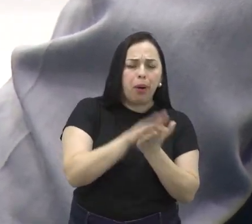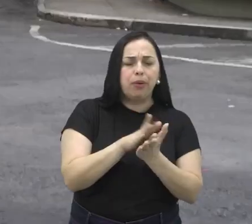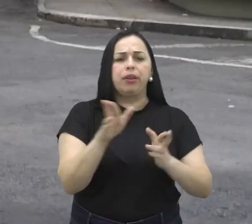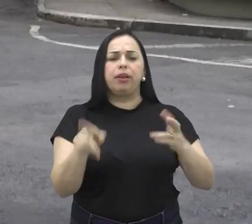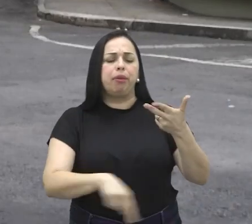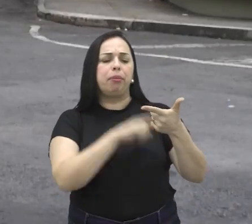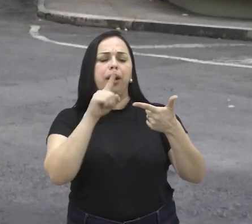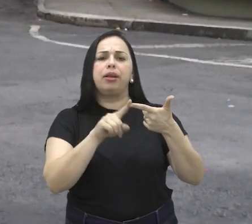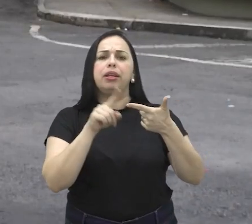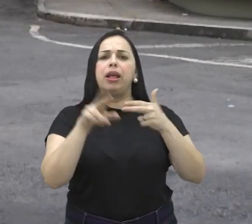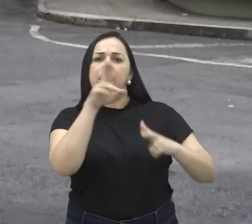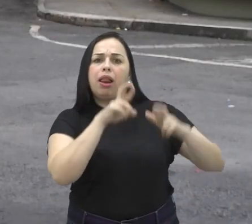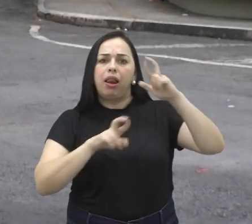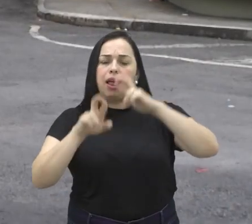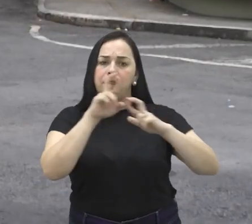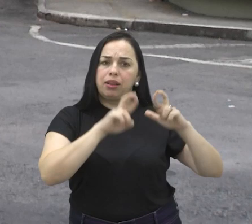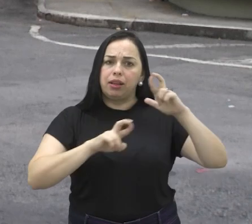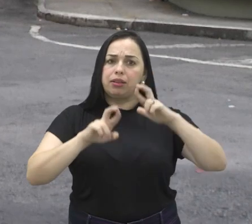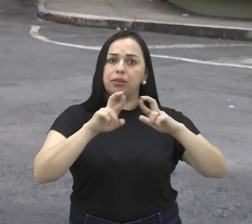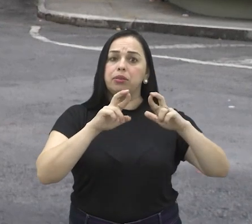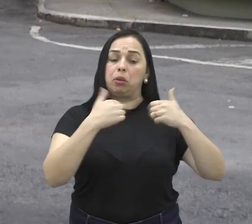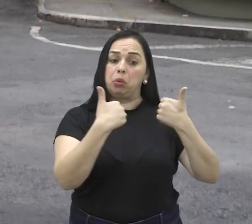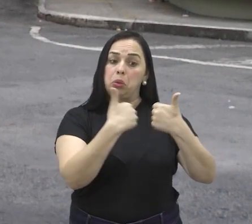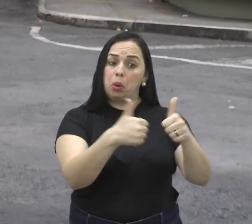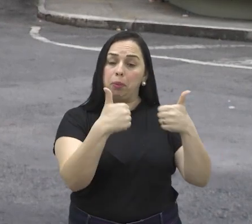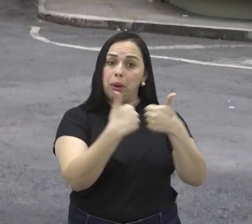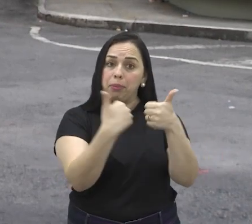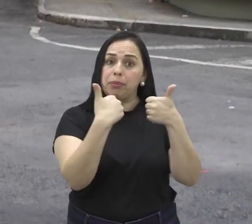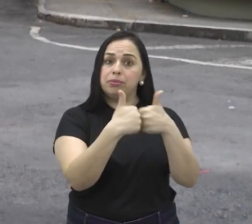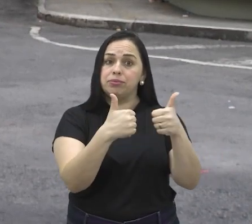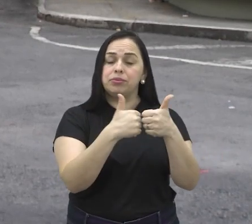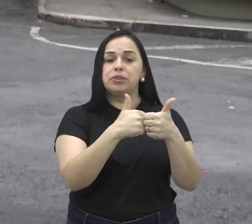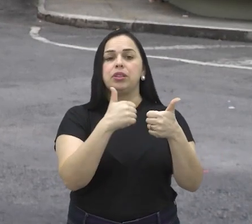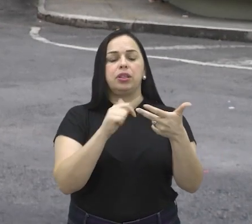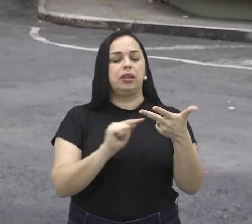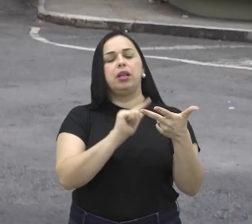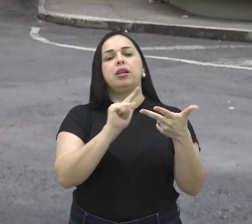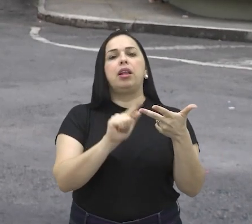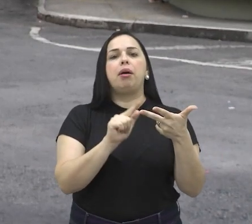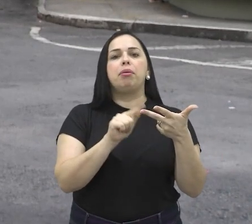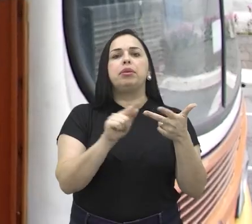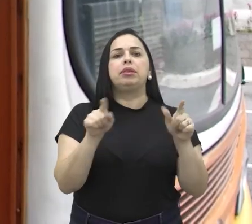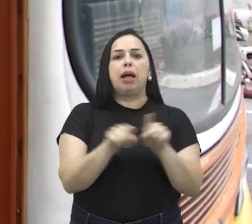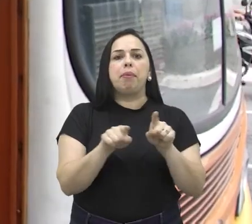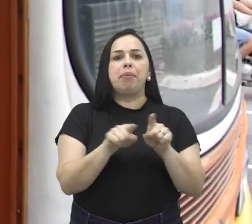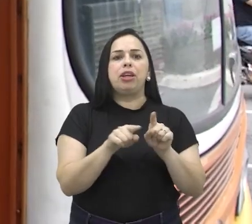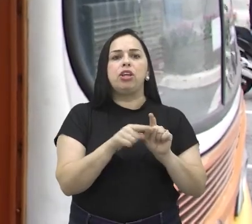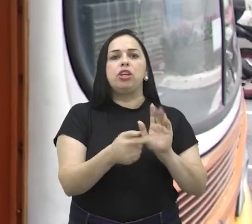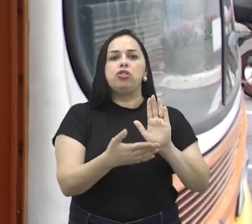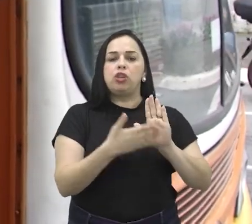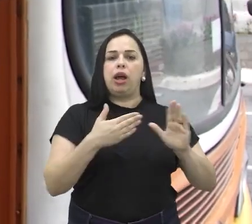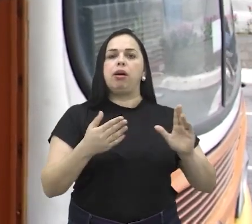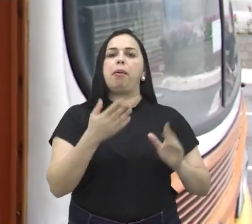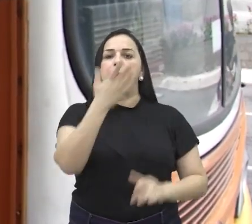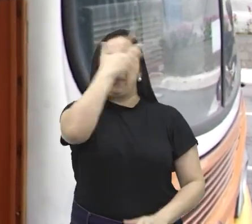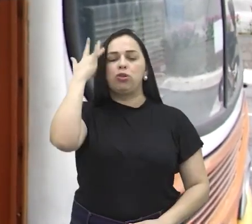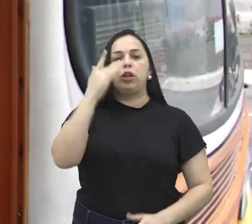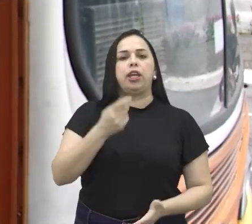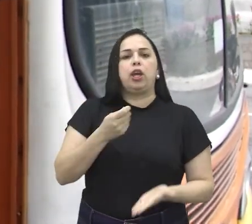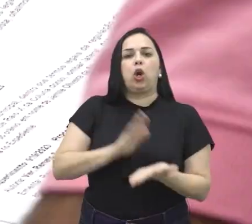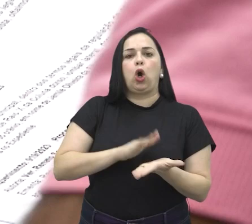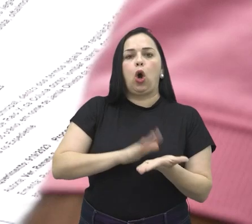multas de fiscalização às empresas permissionárias do transporte coletivo e estudos para a remoção dos cobradores de